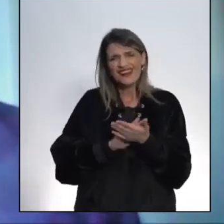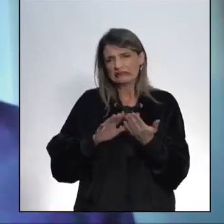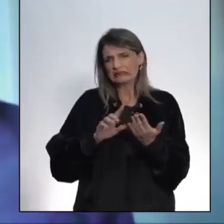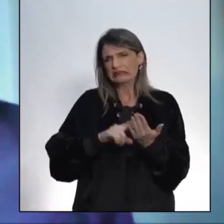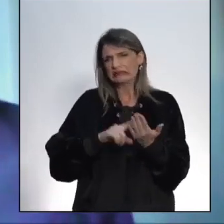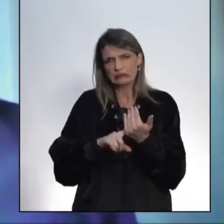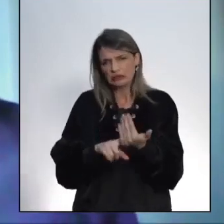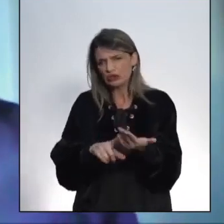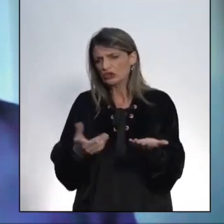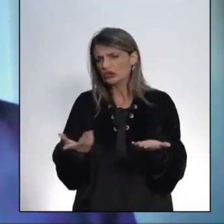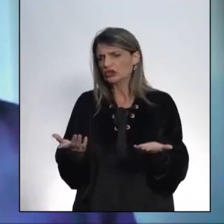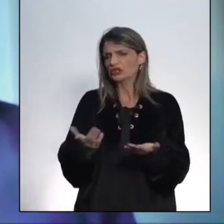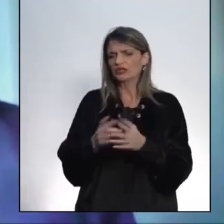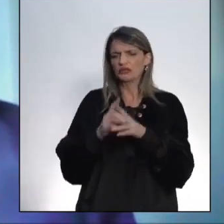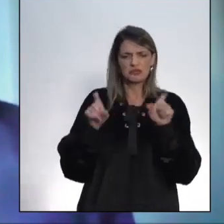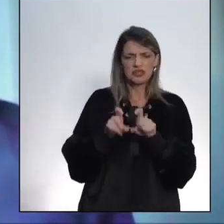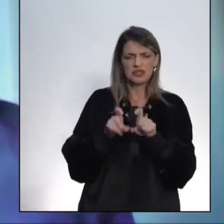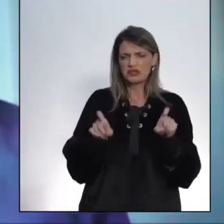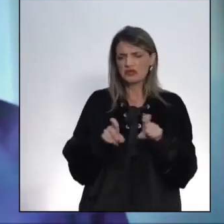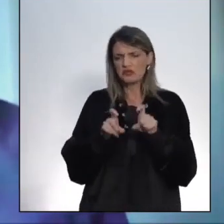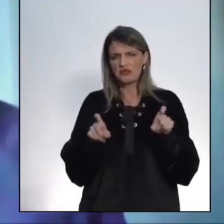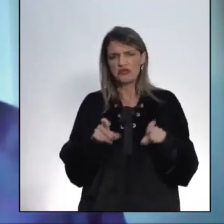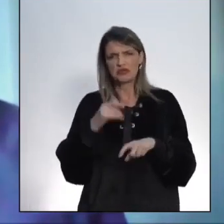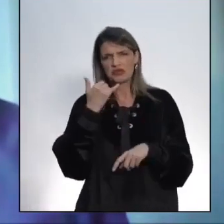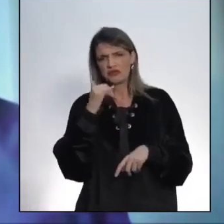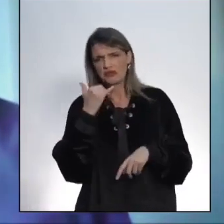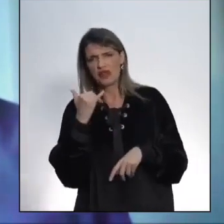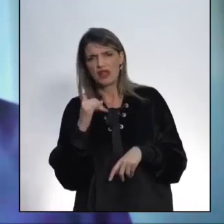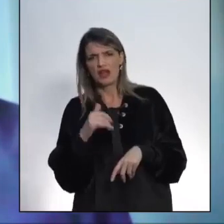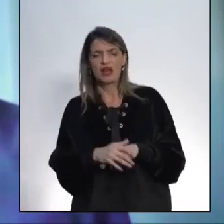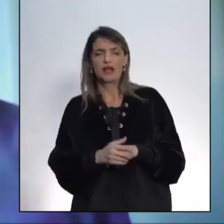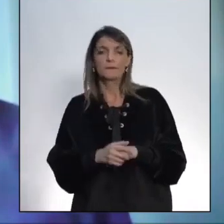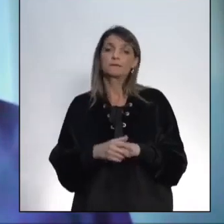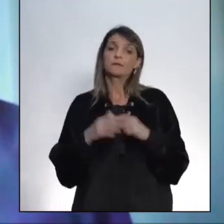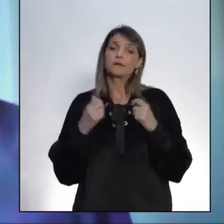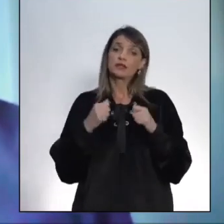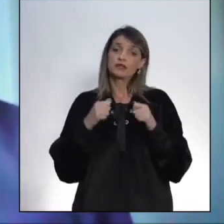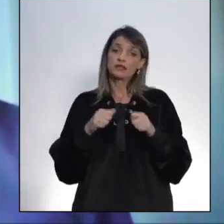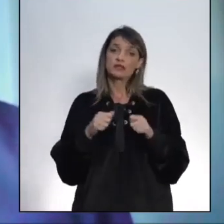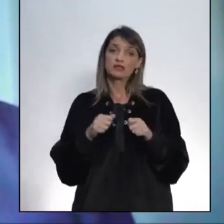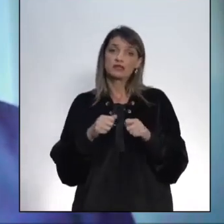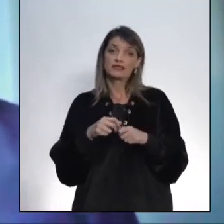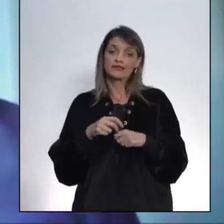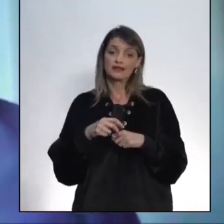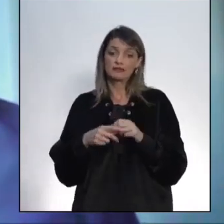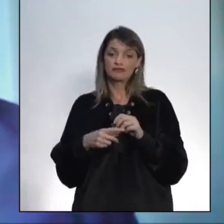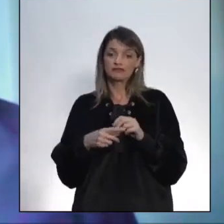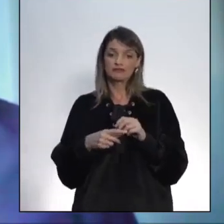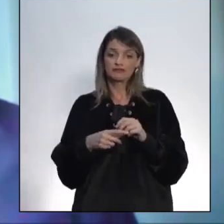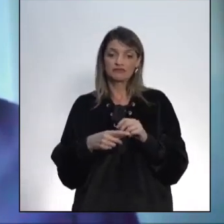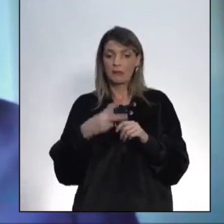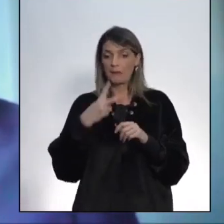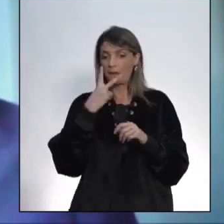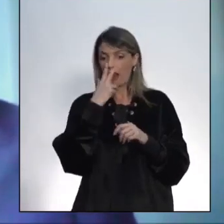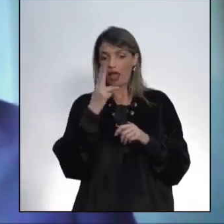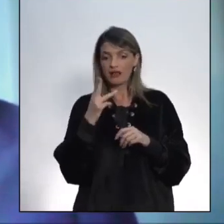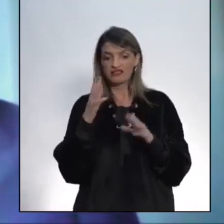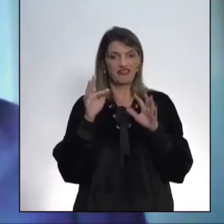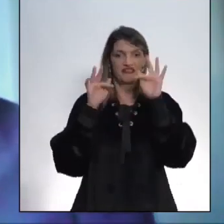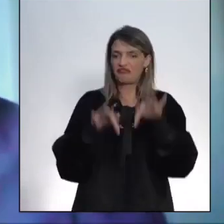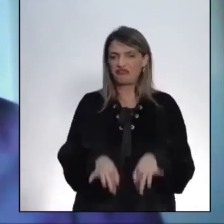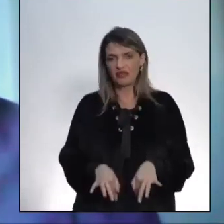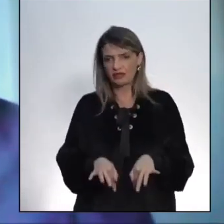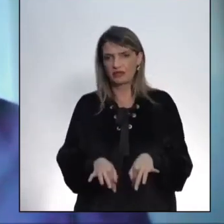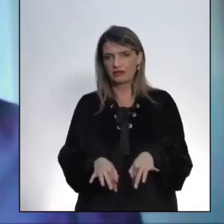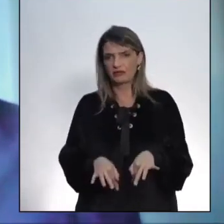livro, seja o computador, pode e precisa ser encarado como um fim. Eu acho que o fim limita tudo, né? O fim